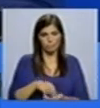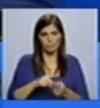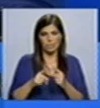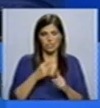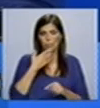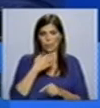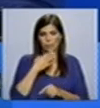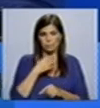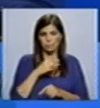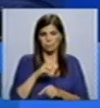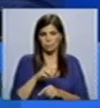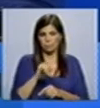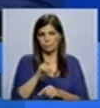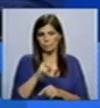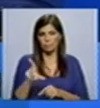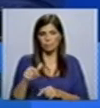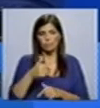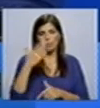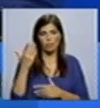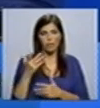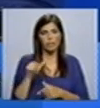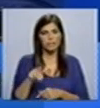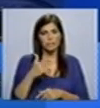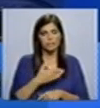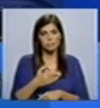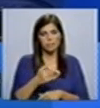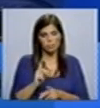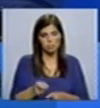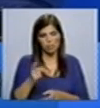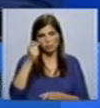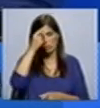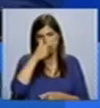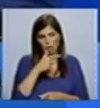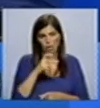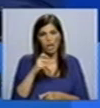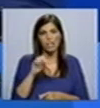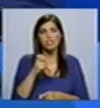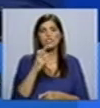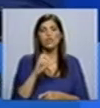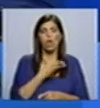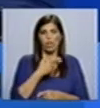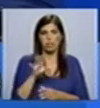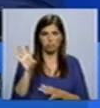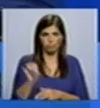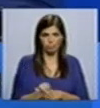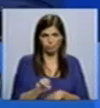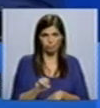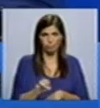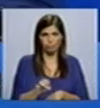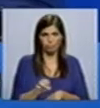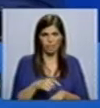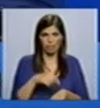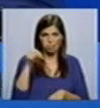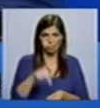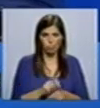Branco. Miguel, bom dia. Esta semana começamos com a história de um asteroide apanhado em tempo real, numa mudança cromática.